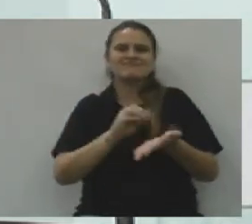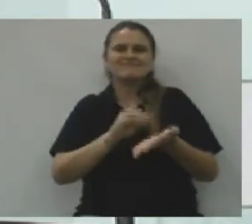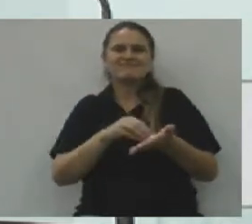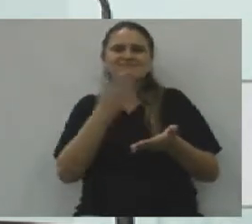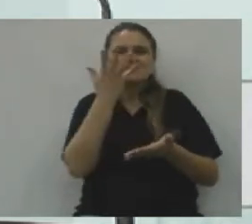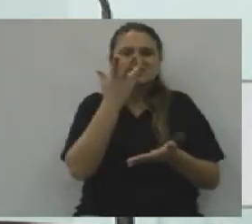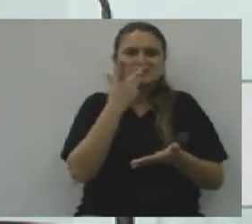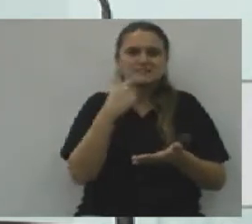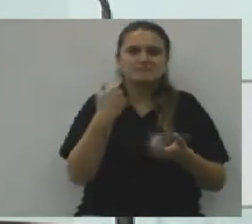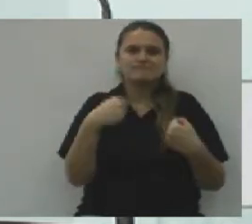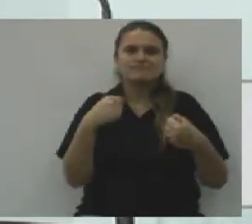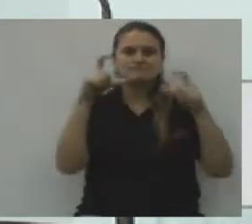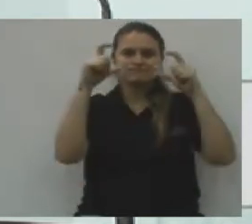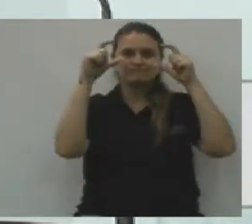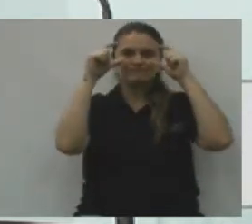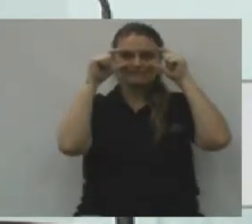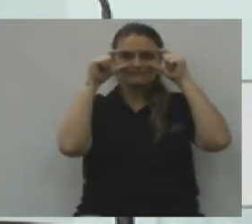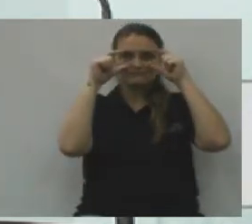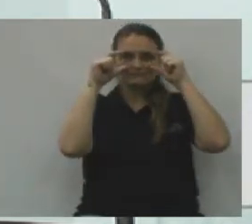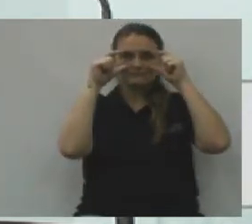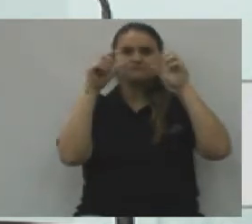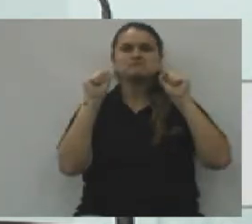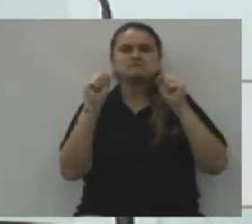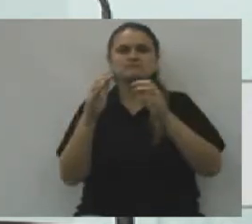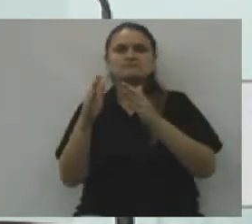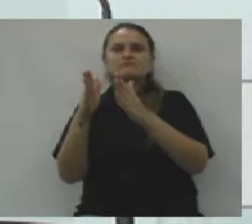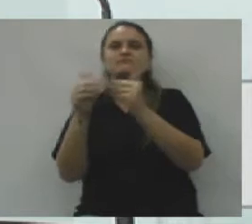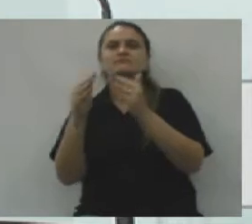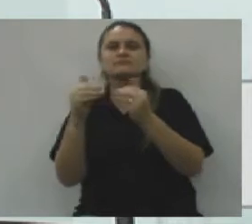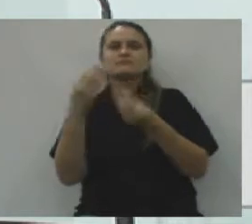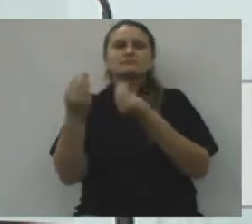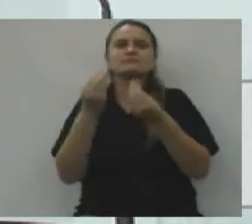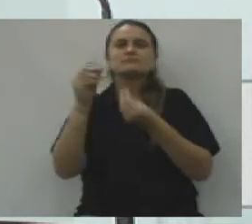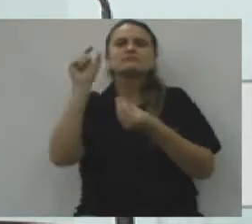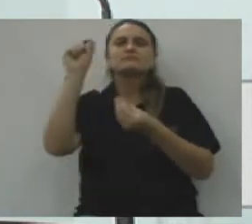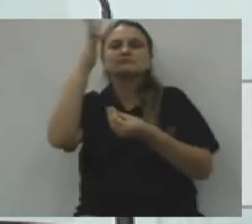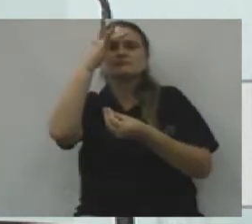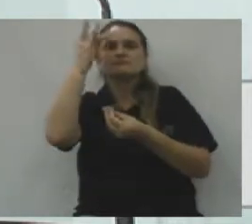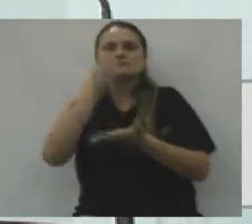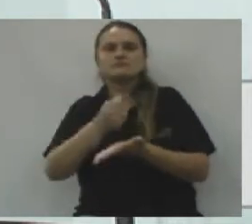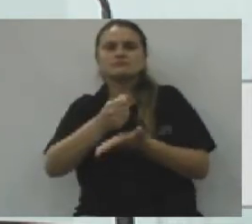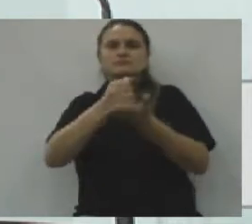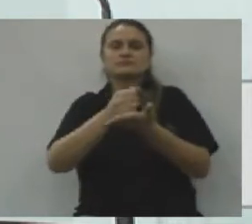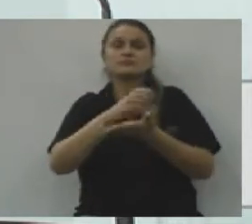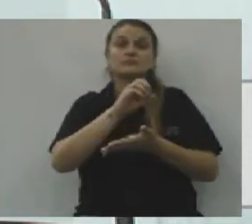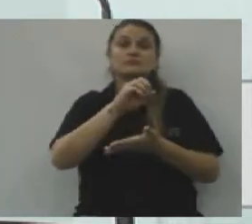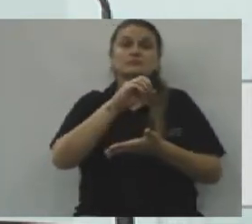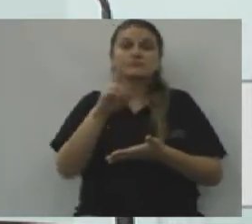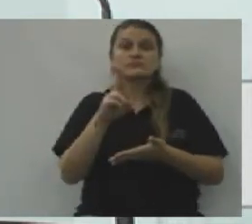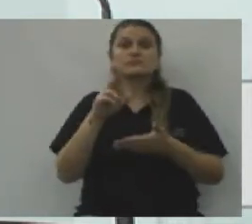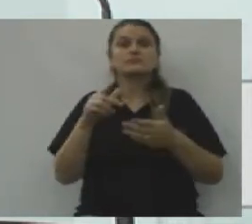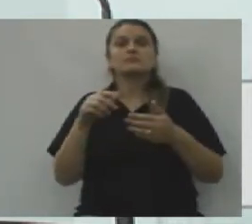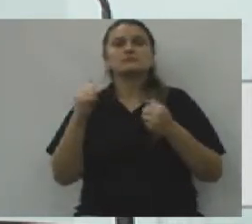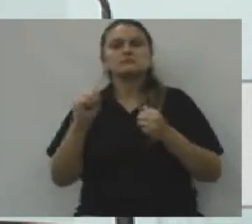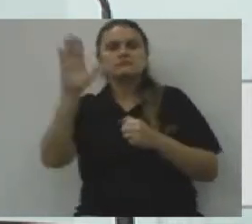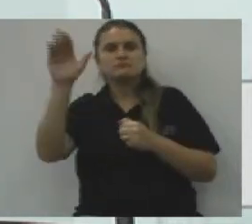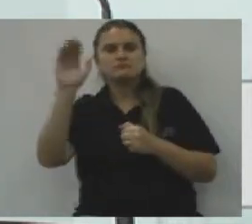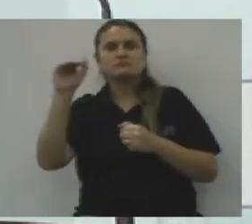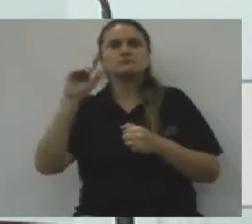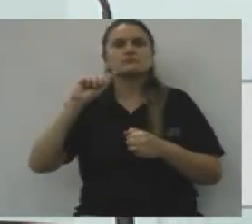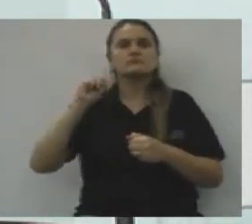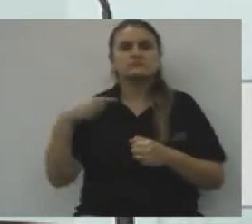essa criança falta para que ele possa ter acompanhamento. Ou, às vezes, constituir um advogado, um problema familiar, ou